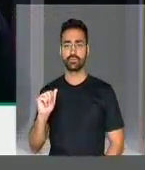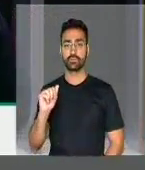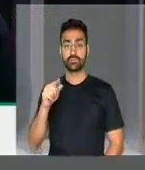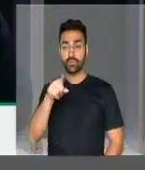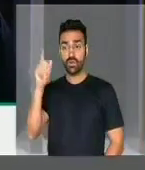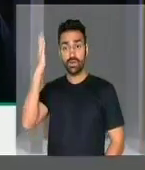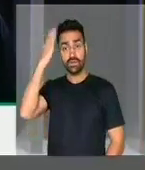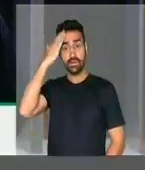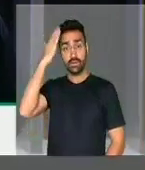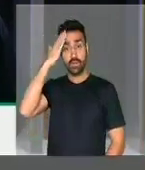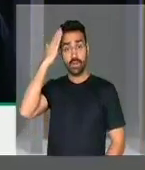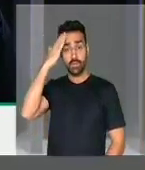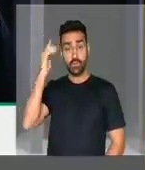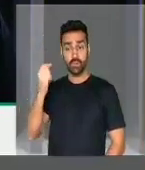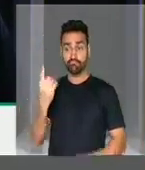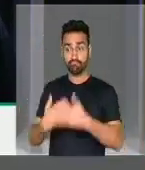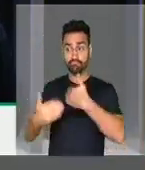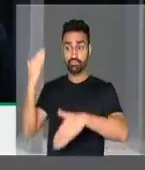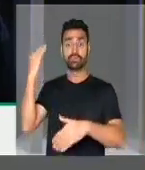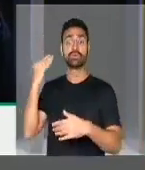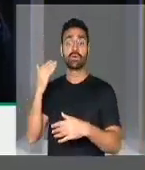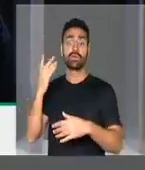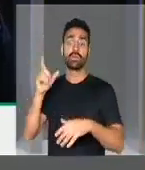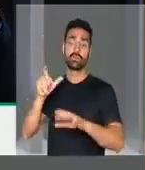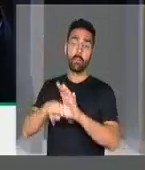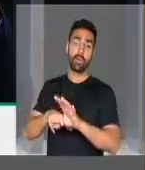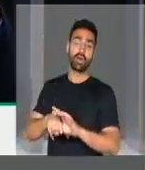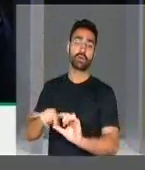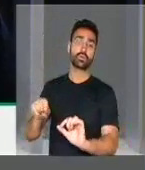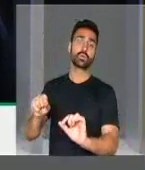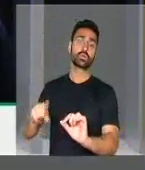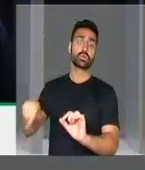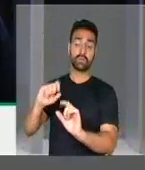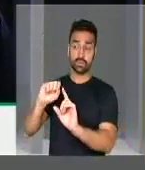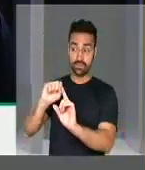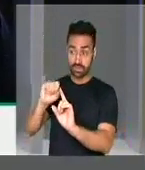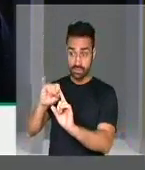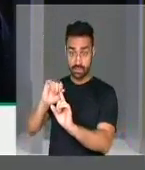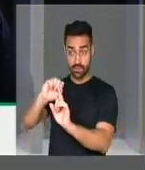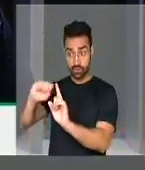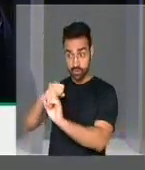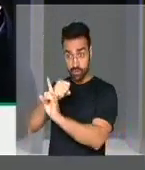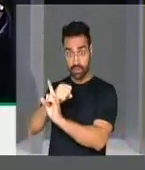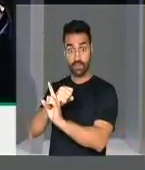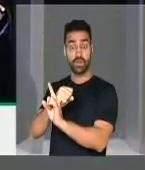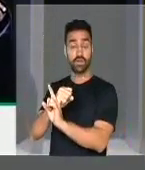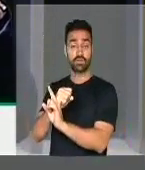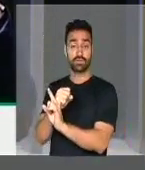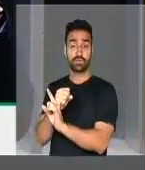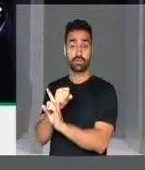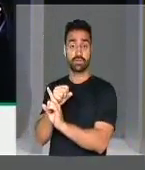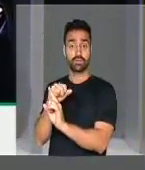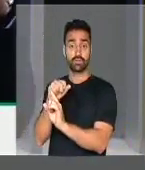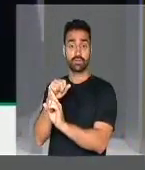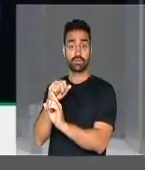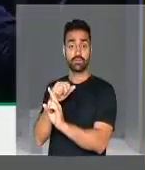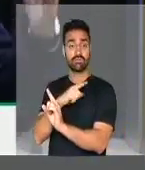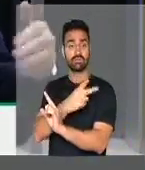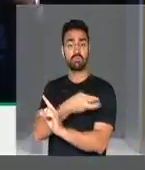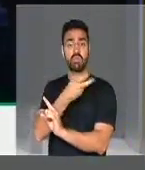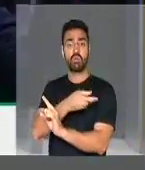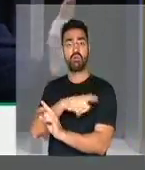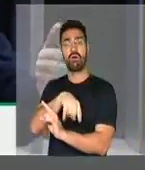e sabemos que a superação dela depende também da superação de uma sociedade que vive da exploração do trabalho humano